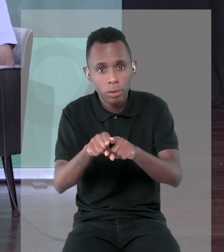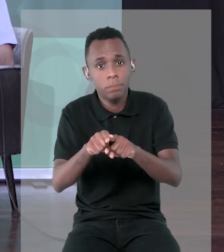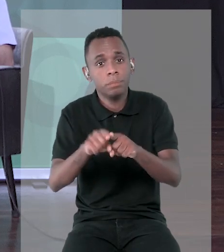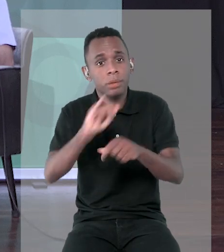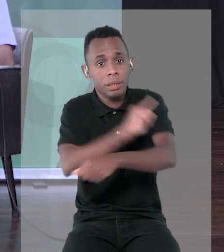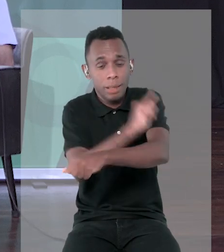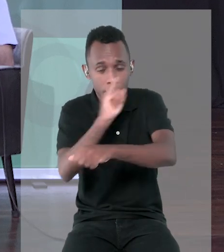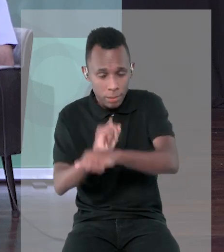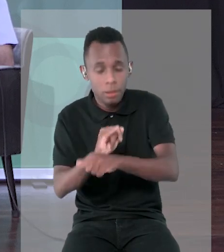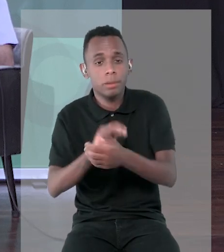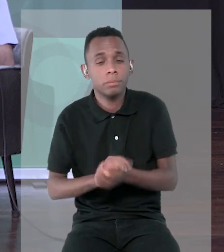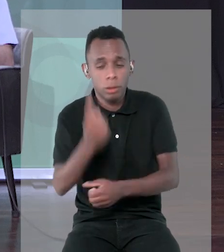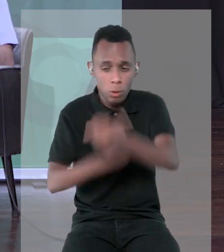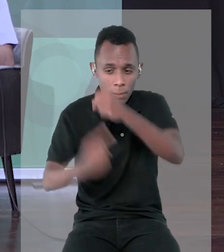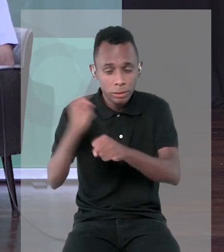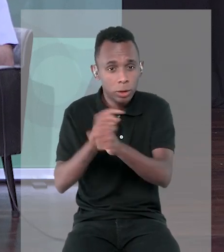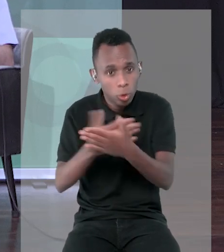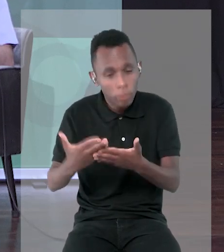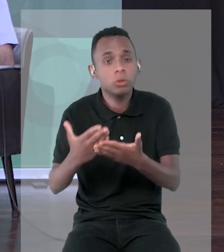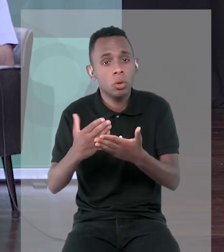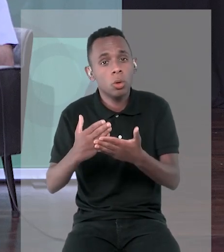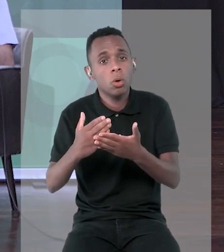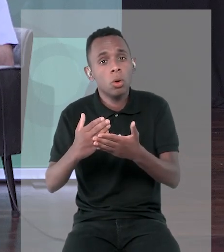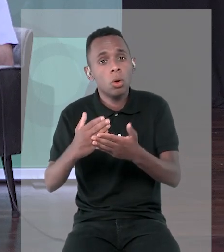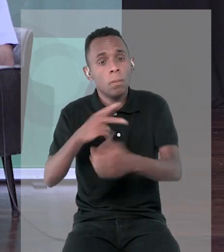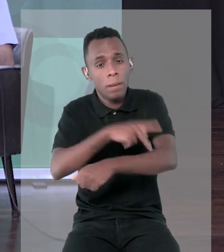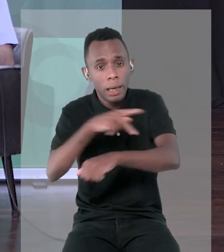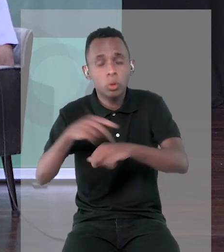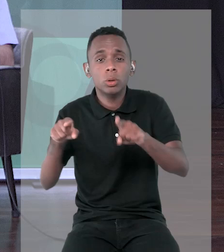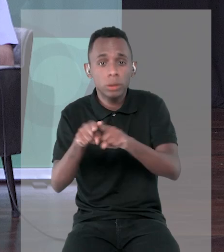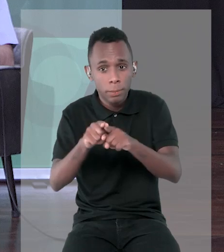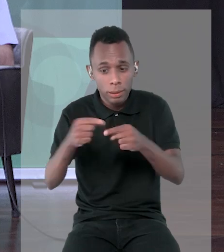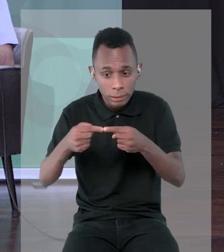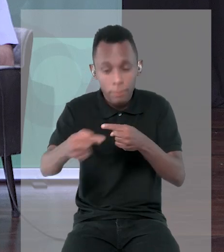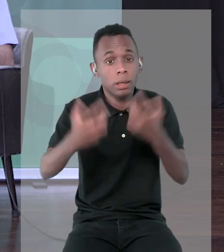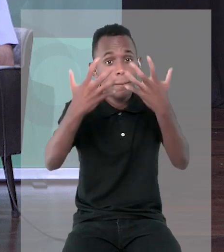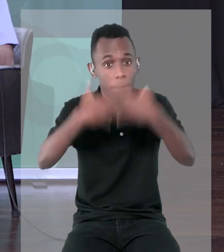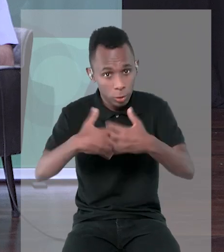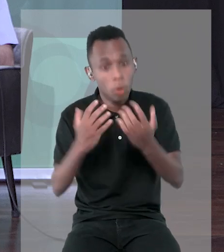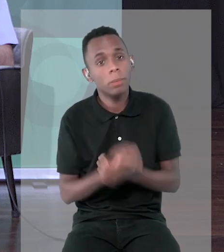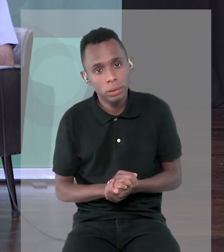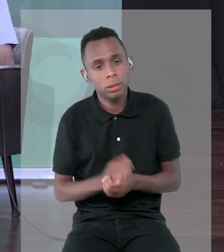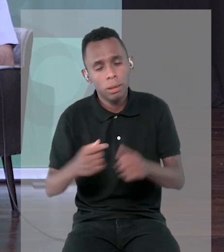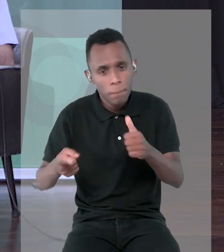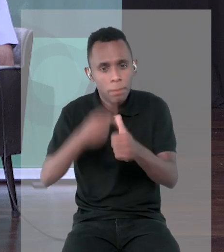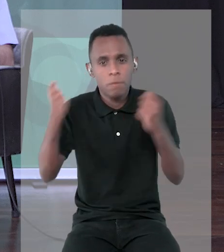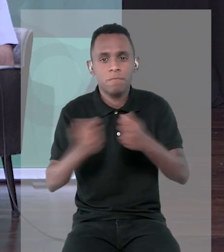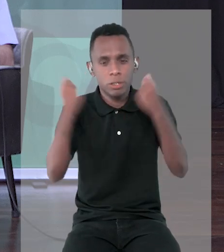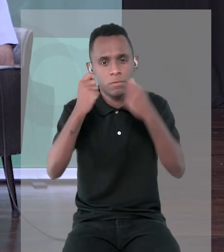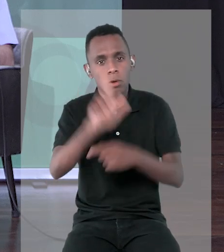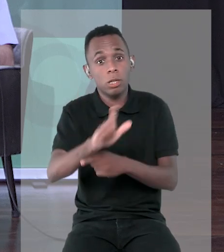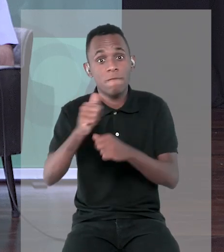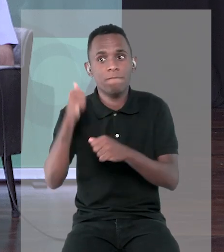hastes pretas e uma camisa azul claro com calça E a preta. semana que vem a gente está em Petrópolis. No fundo do palco há cartazes com a logo do Sempre